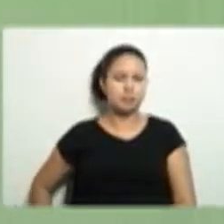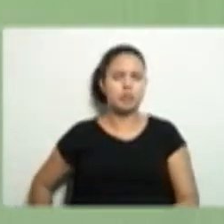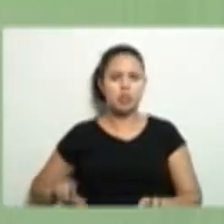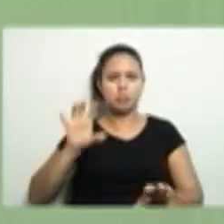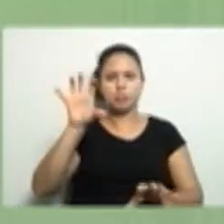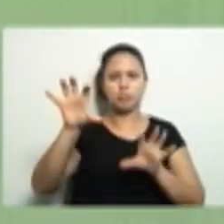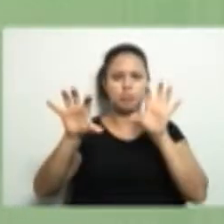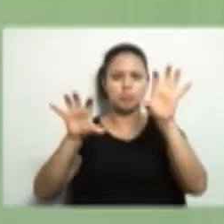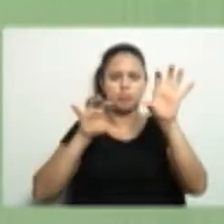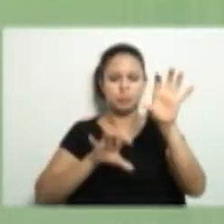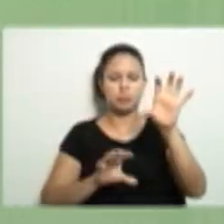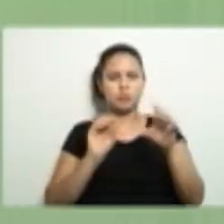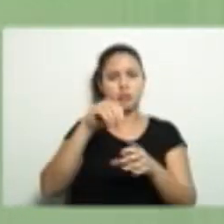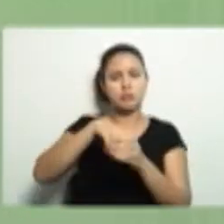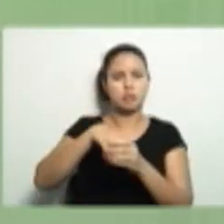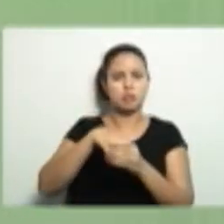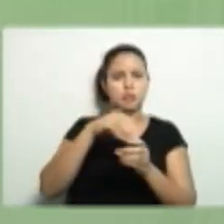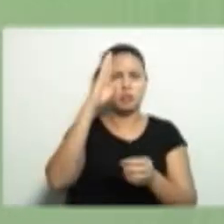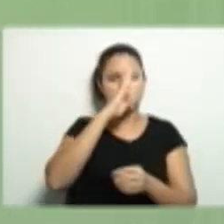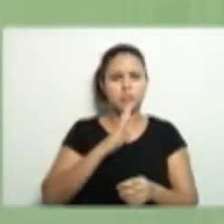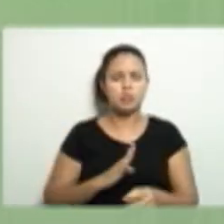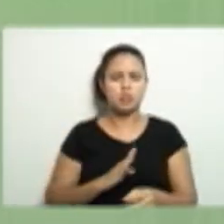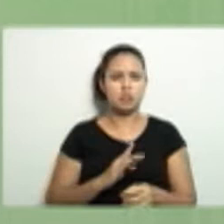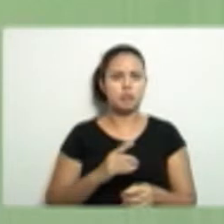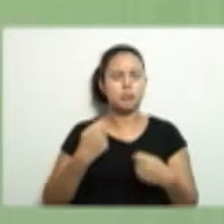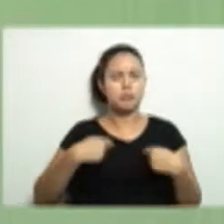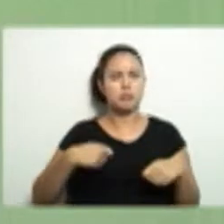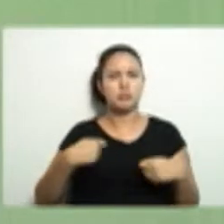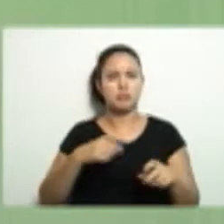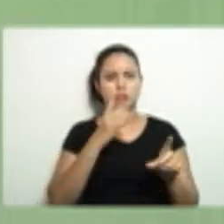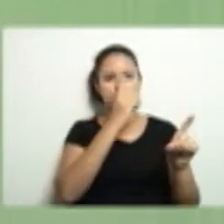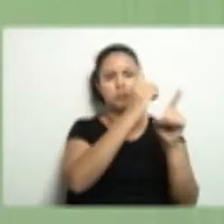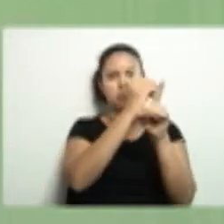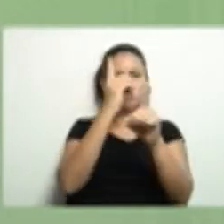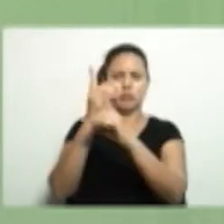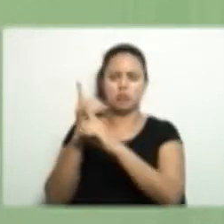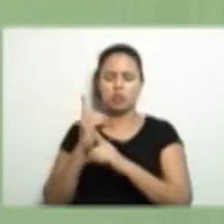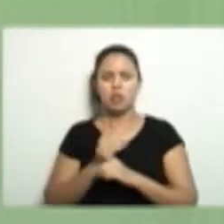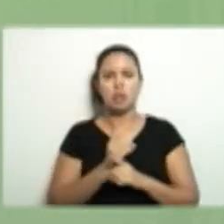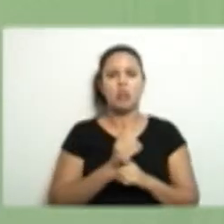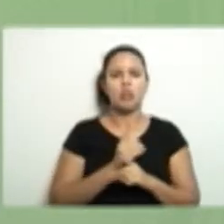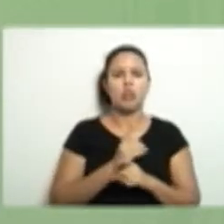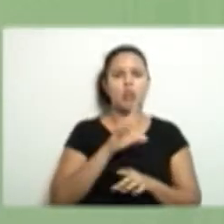nós precisamos identificar quais são as regiões que não estão desenvolvidas ainda.